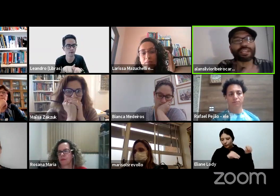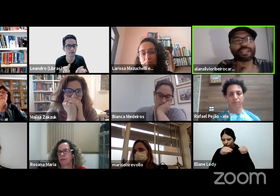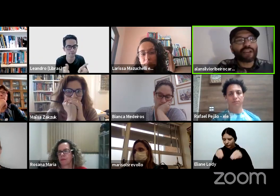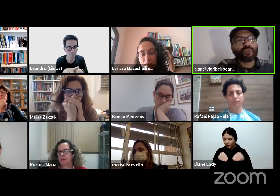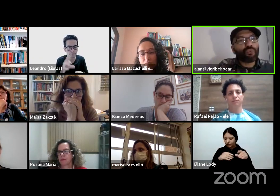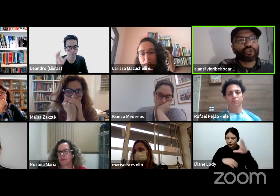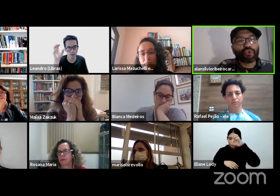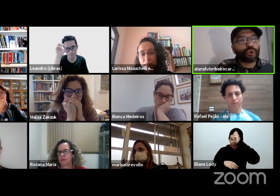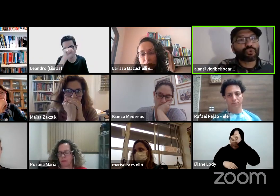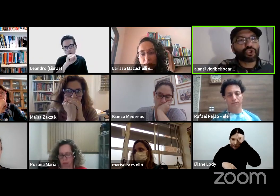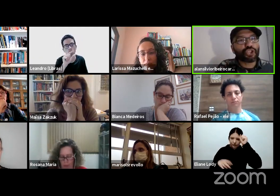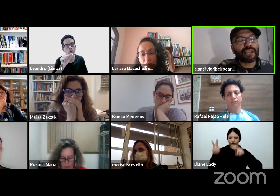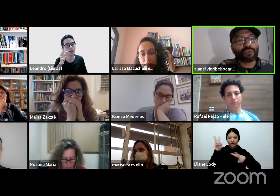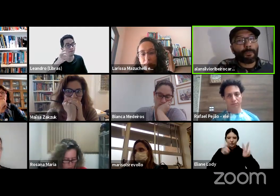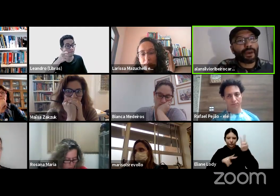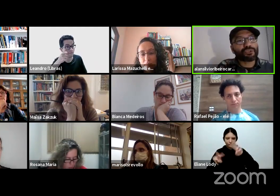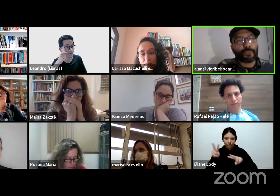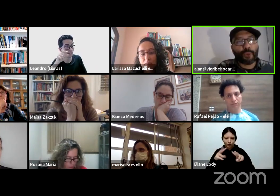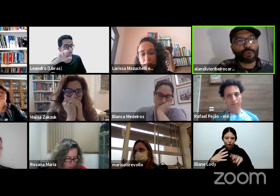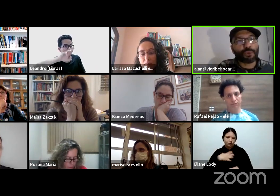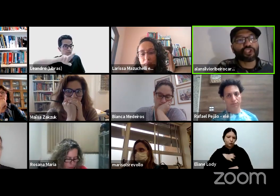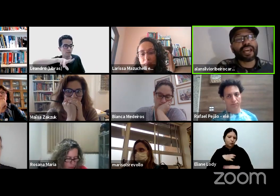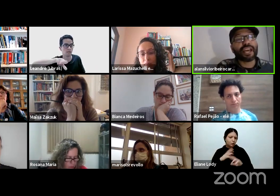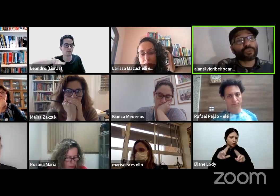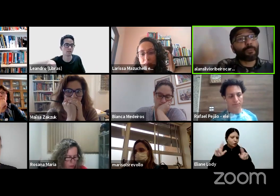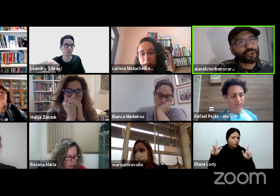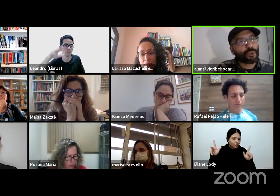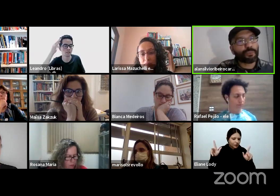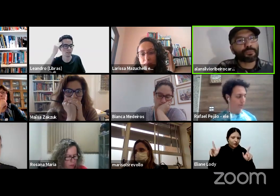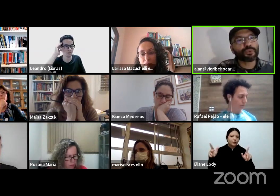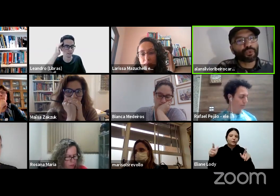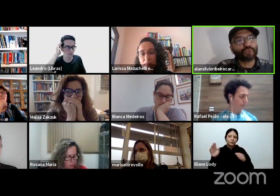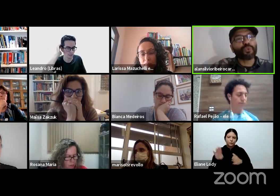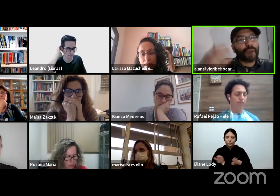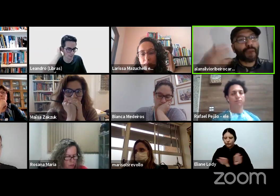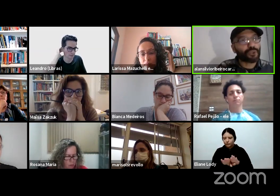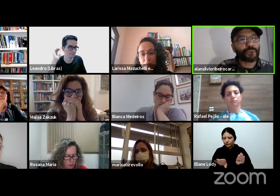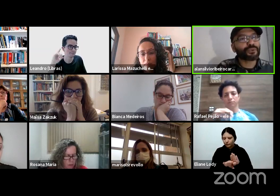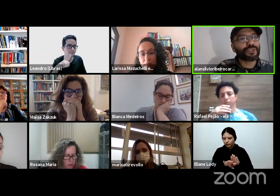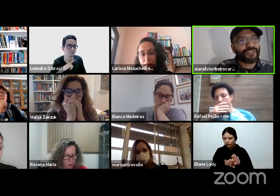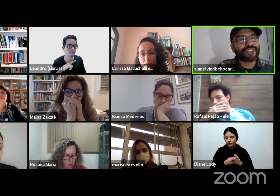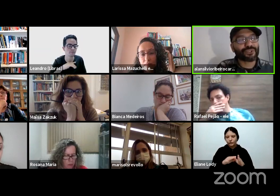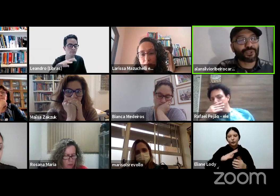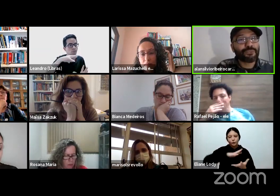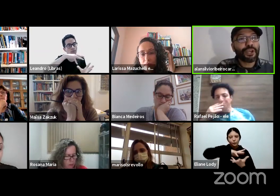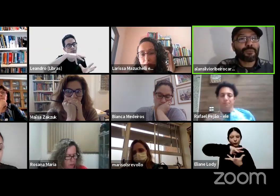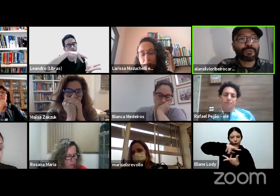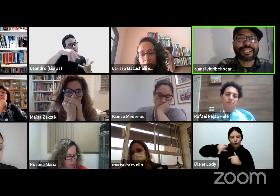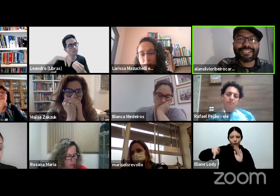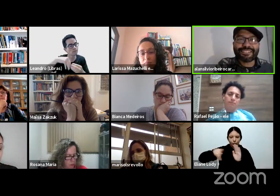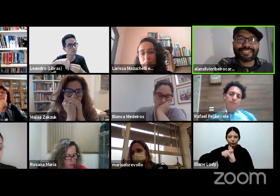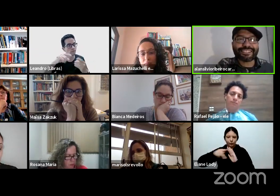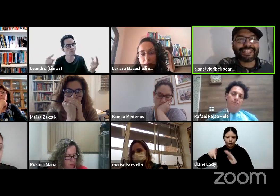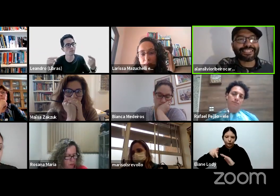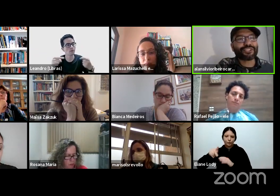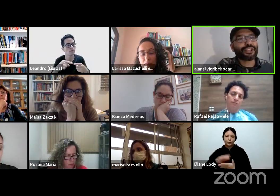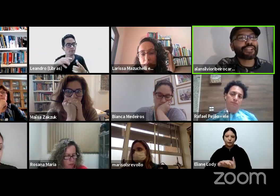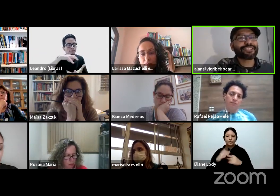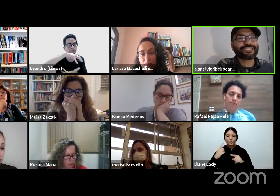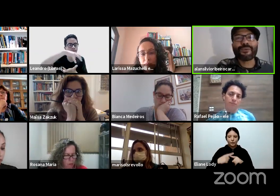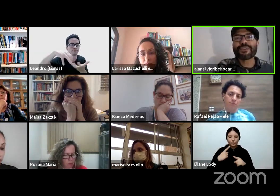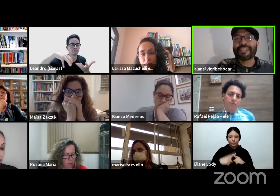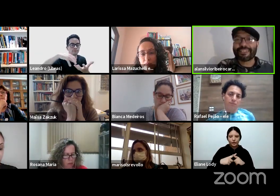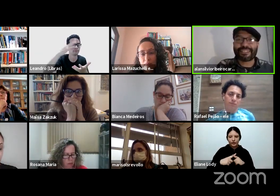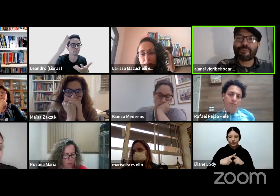a olhar de um outro jeito para o seu próprio objeto, para o seu próprio mundo, para o seu próprio universo, né? Porque antes, né, a gente